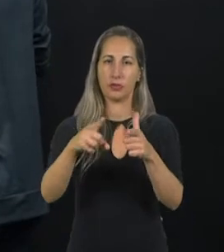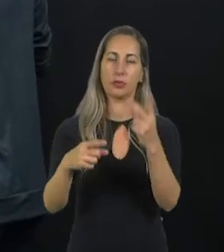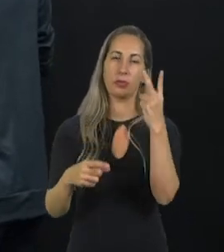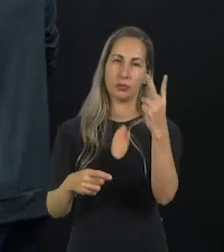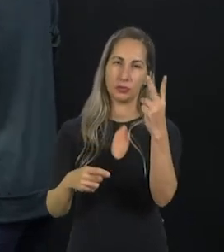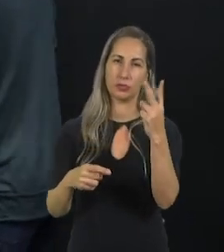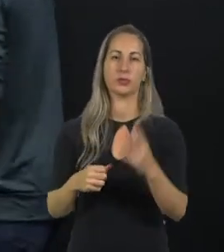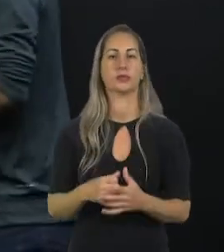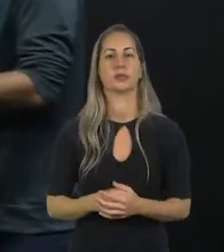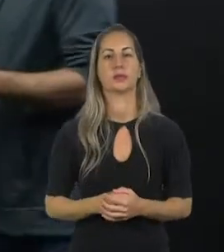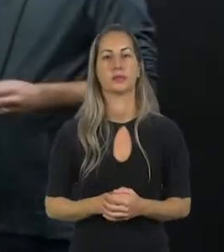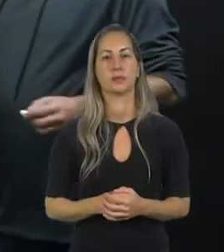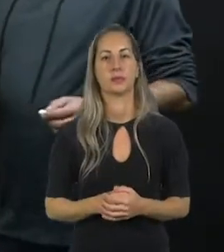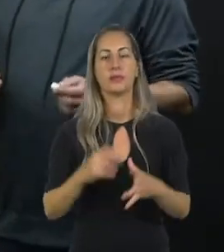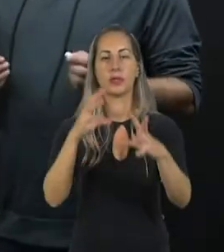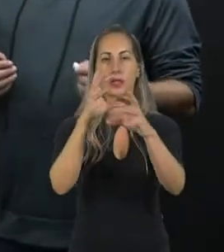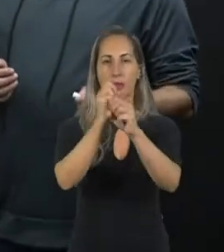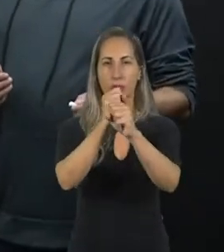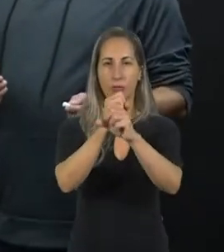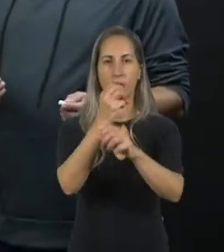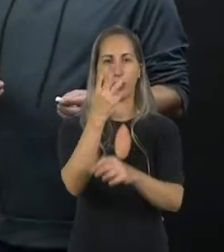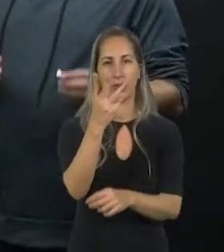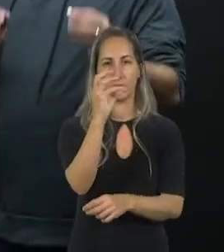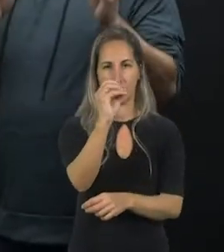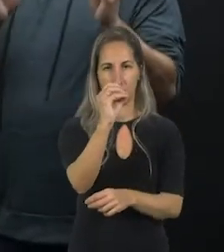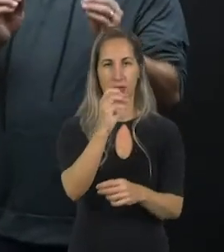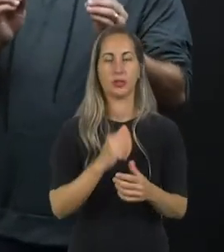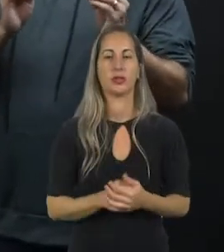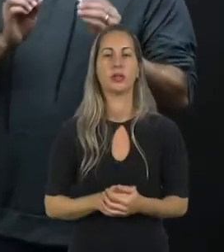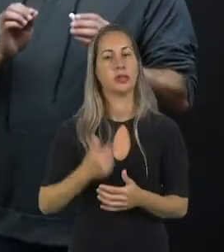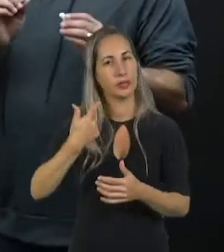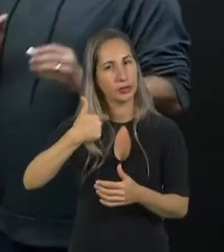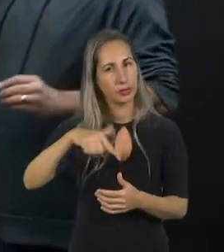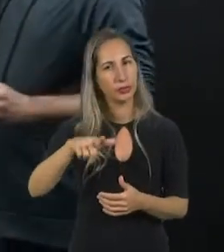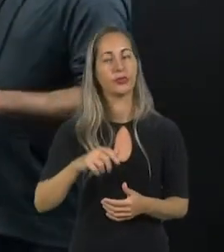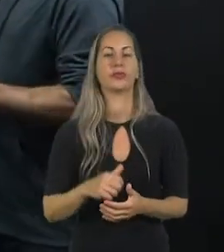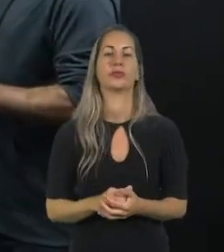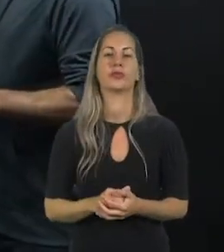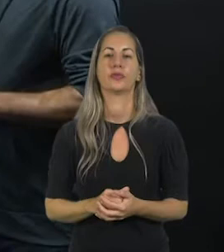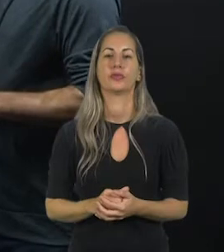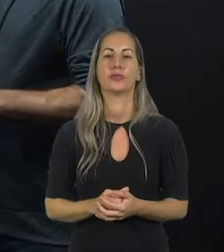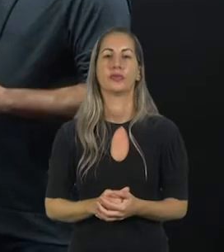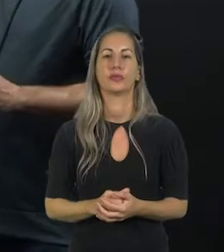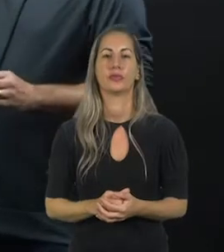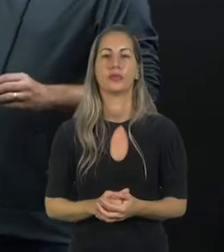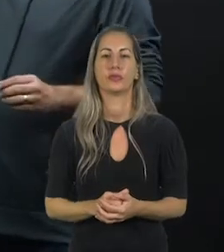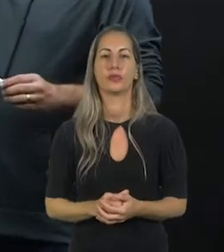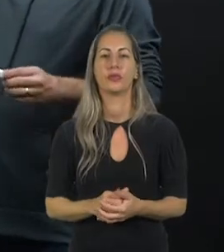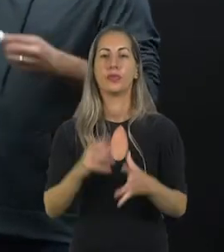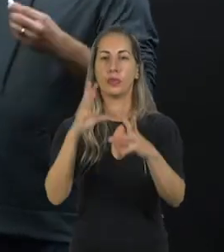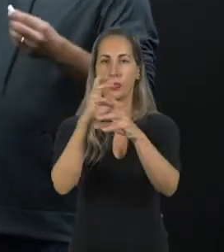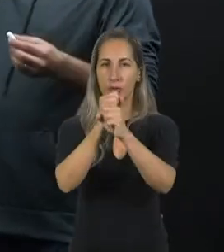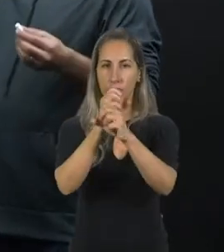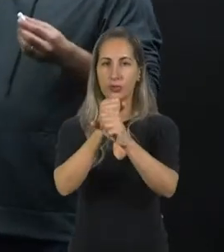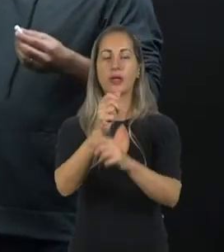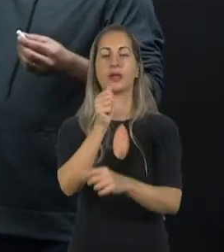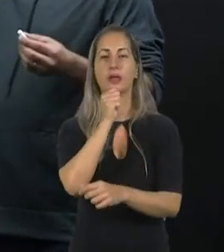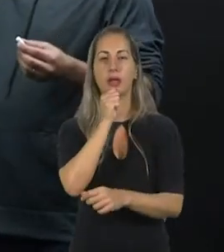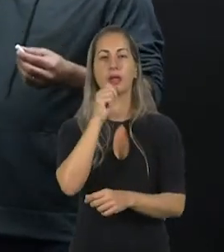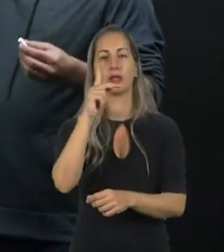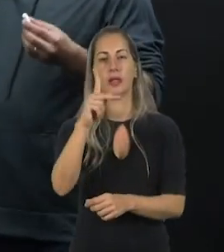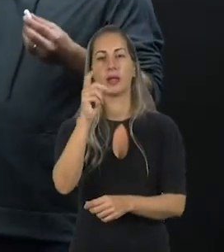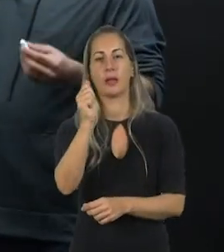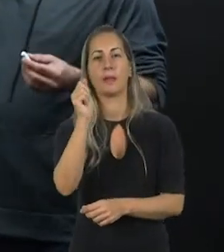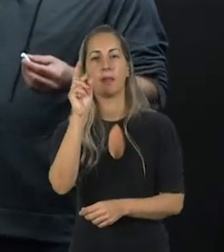2 é igual a 30. De novo, o mesmo esquema. Reparem, o resultado ainda